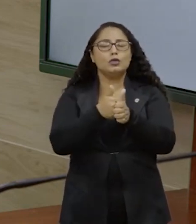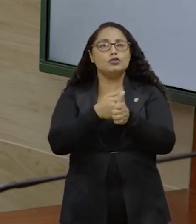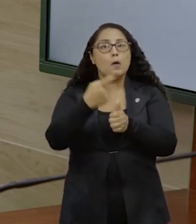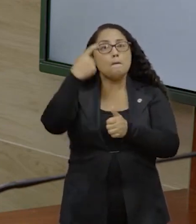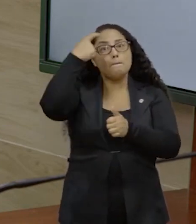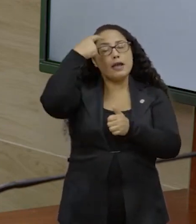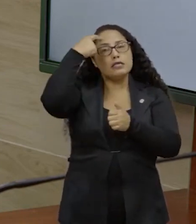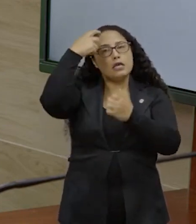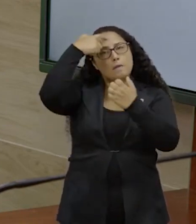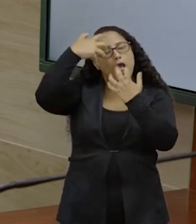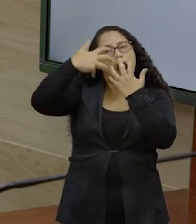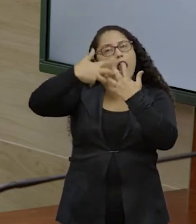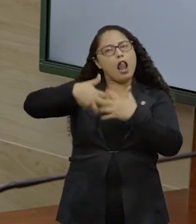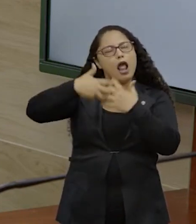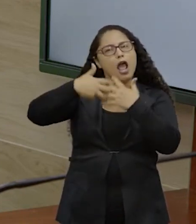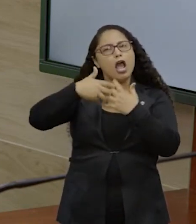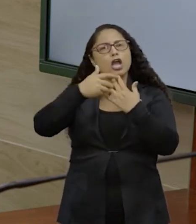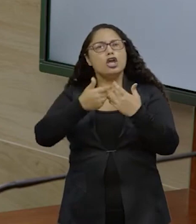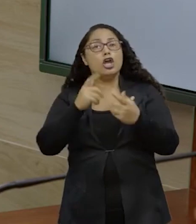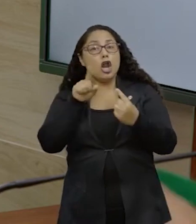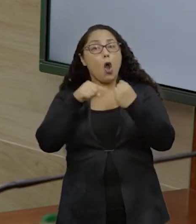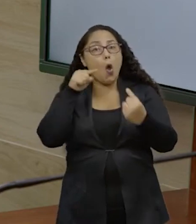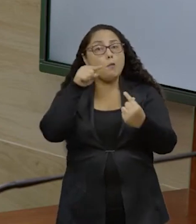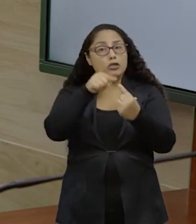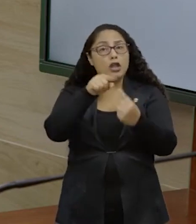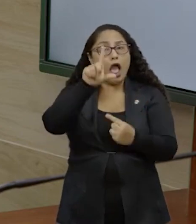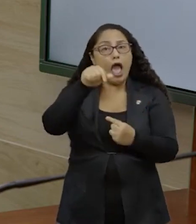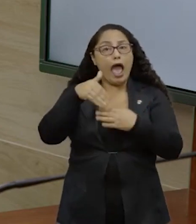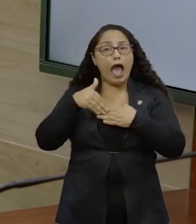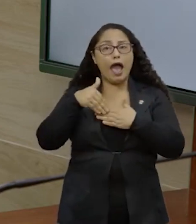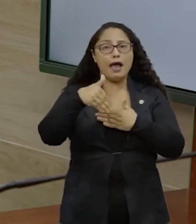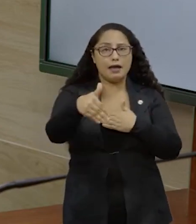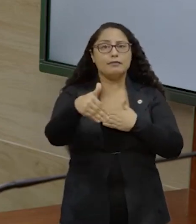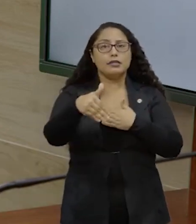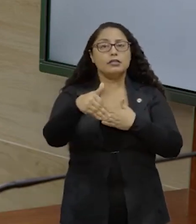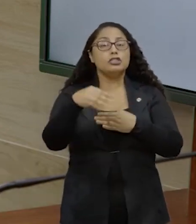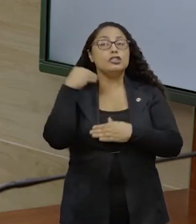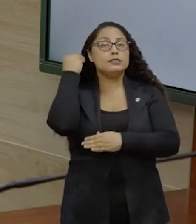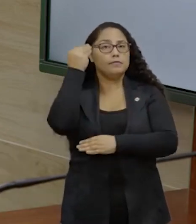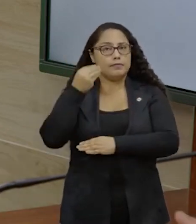um pensamento racional. Ele tenta atingir um objetivo através de